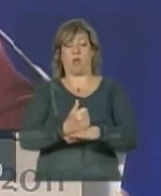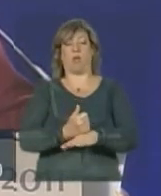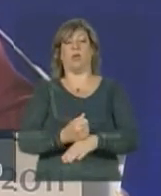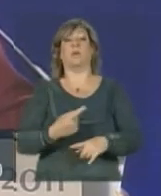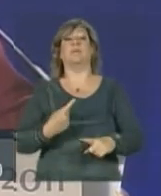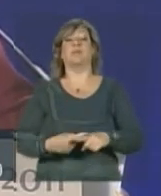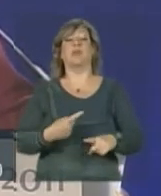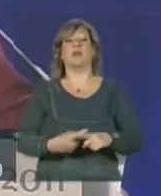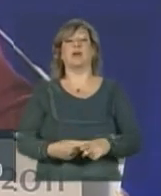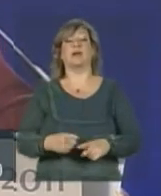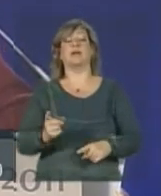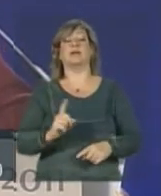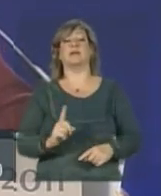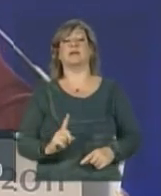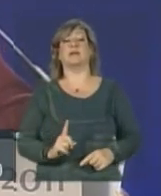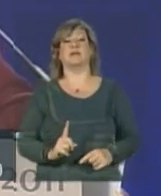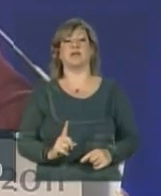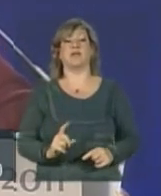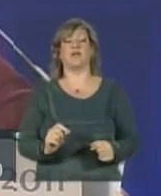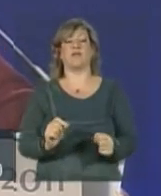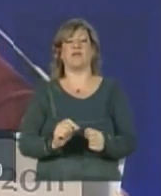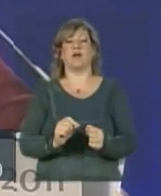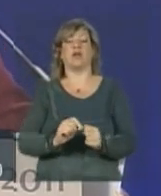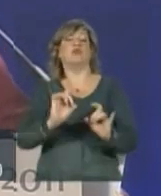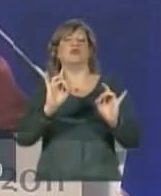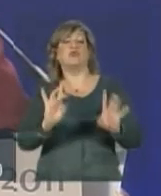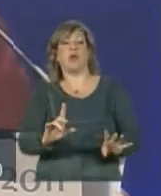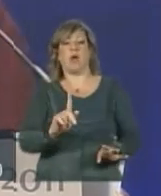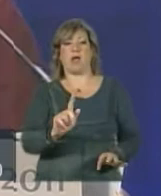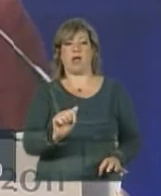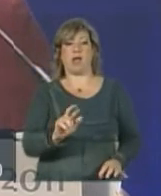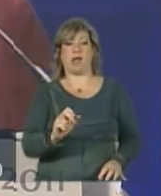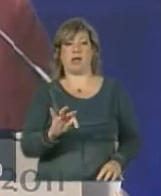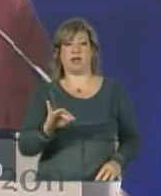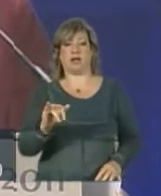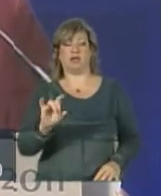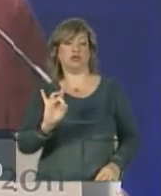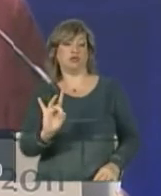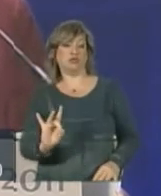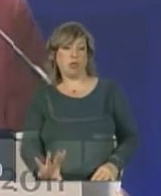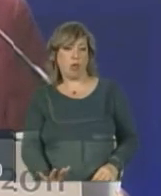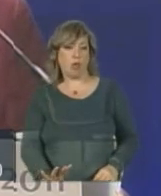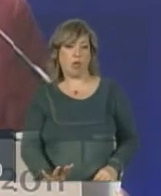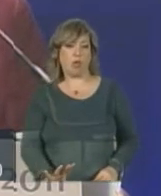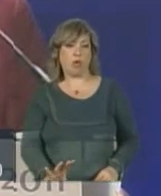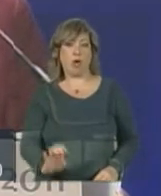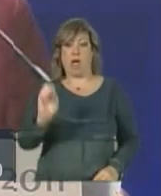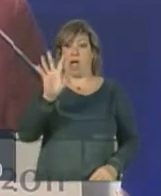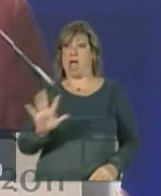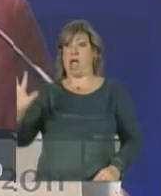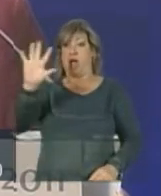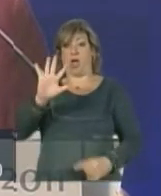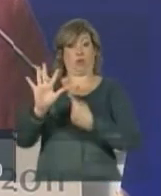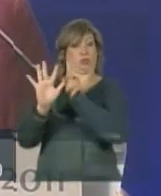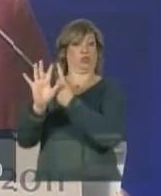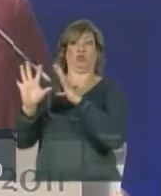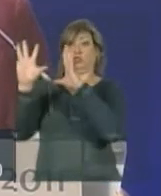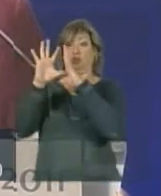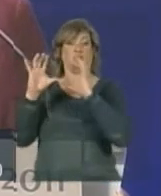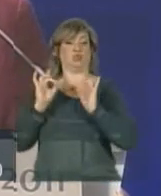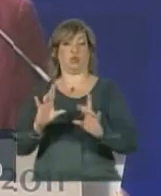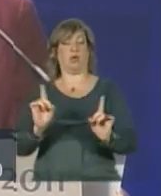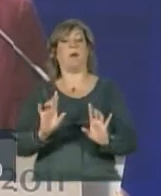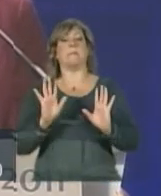não implicaria simplesmente numa garantia só restrita à União Europeia, mas